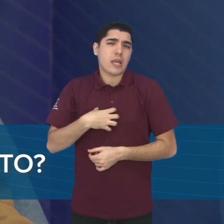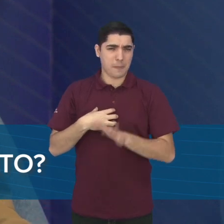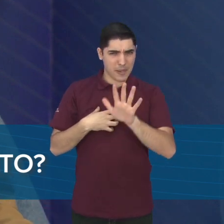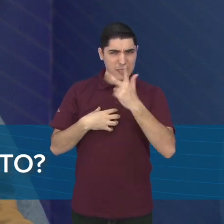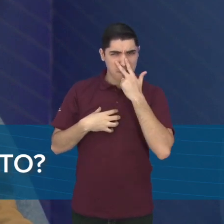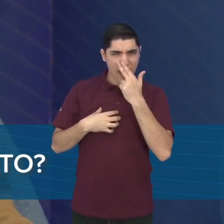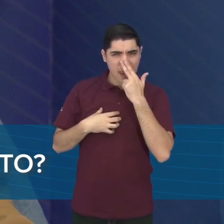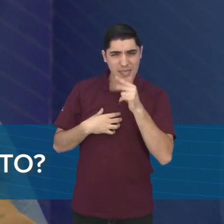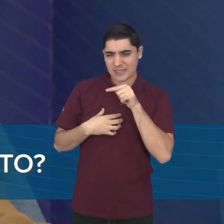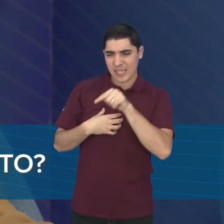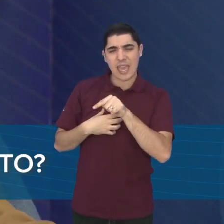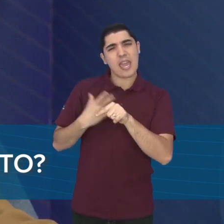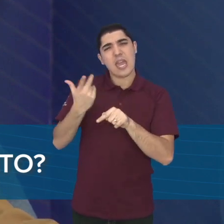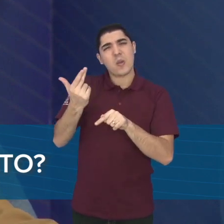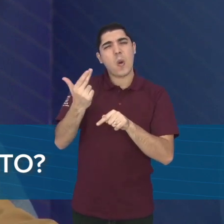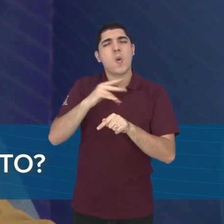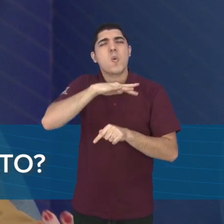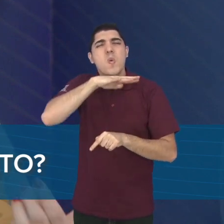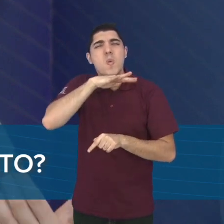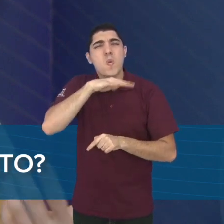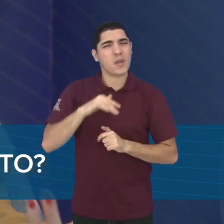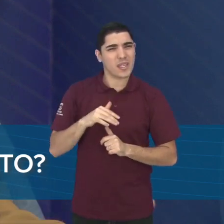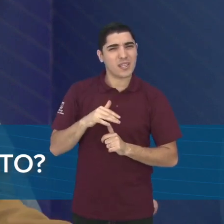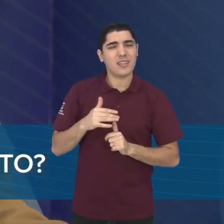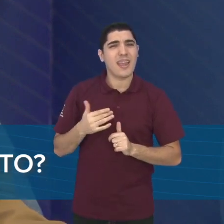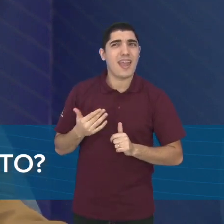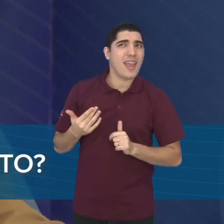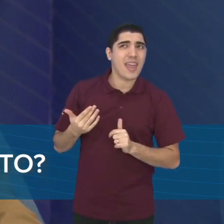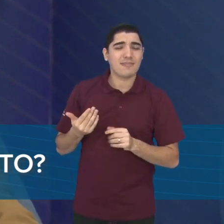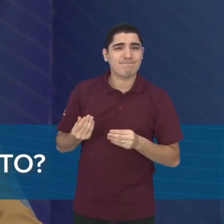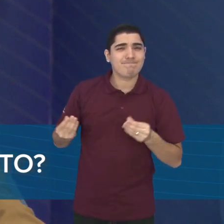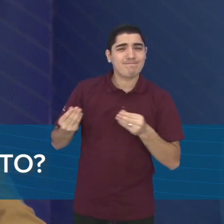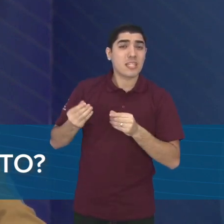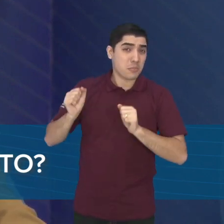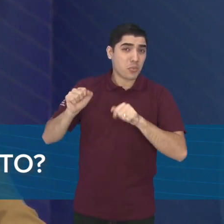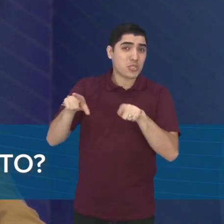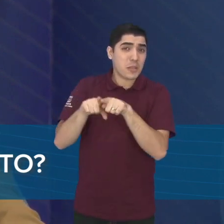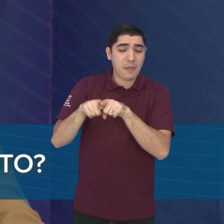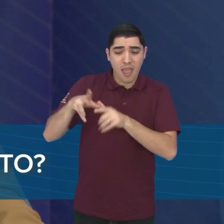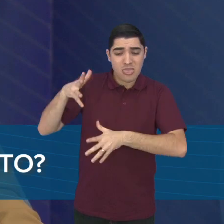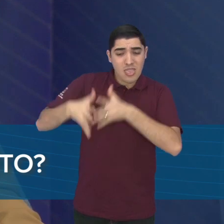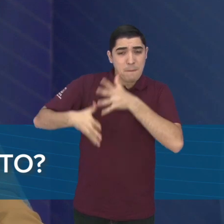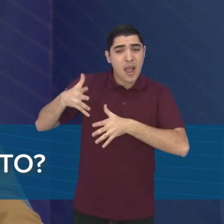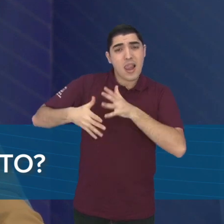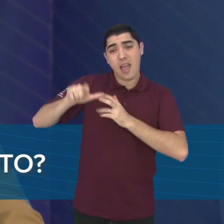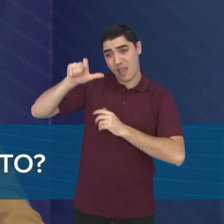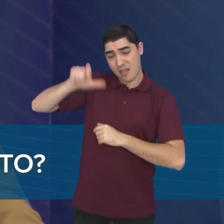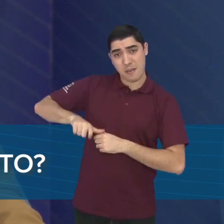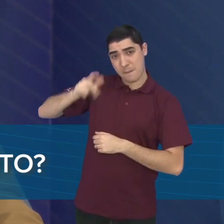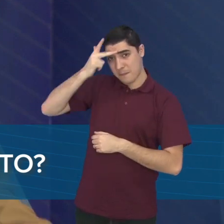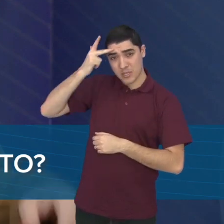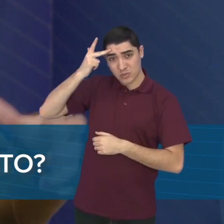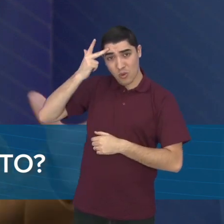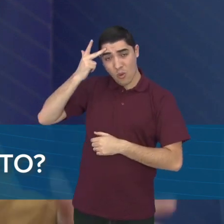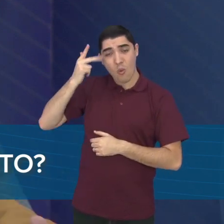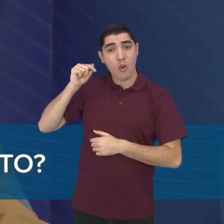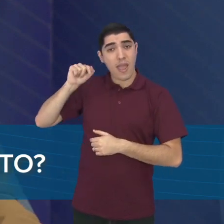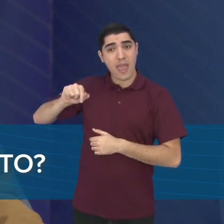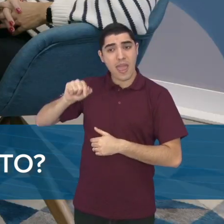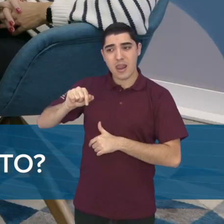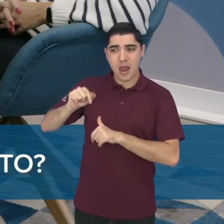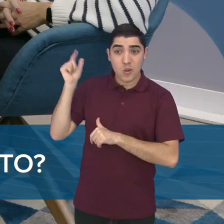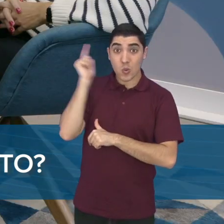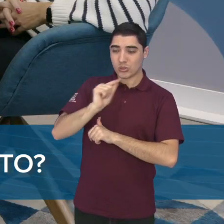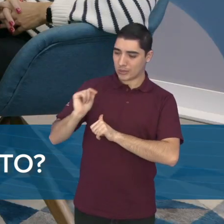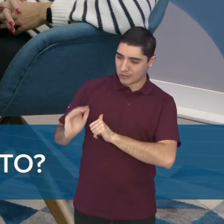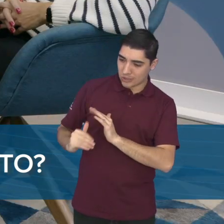termo pejorativo que pode né, até atrapalhar de repente, dependendo do desenvolvimento, da realidade da